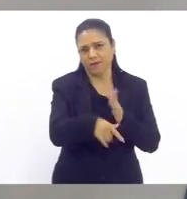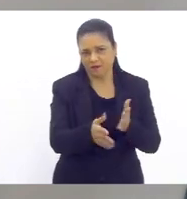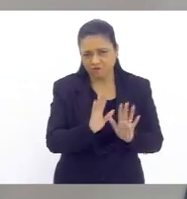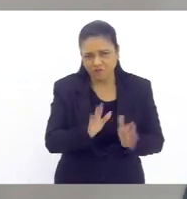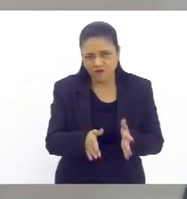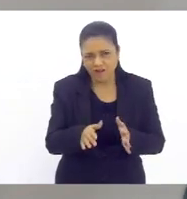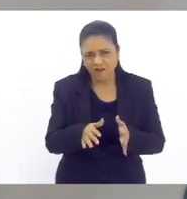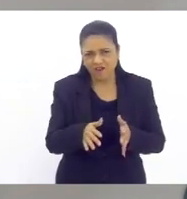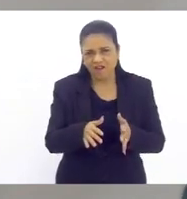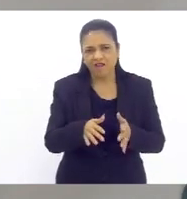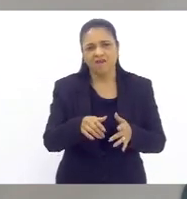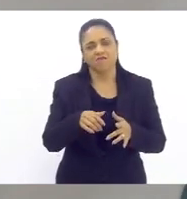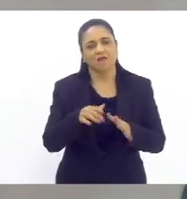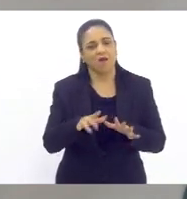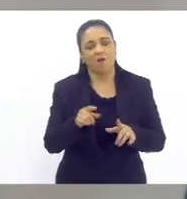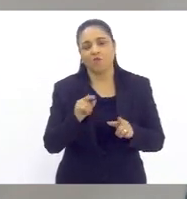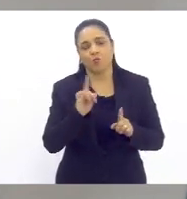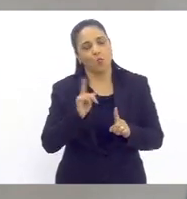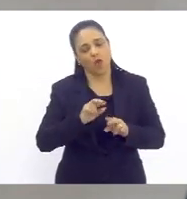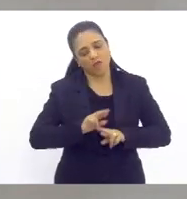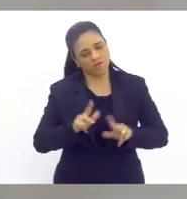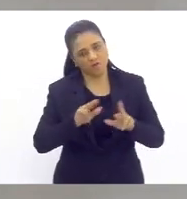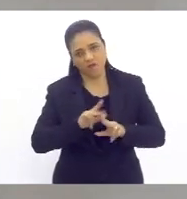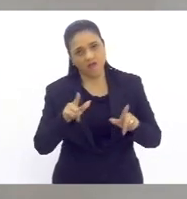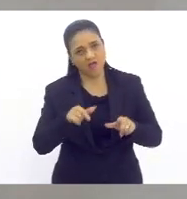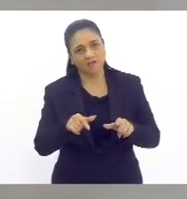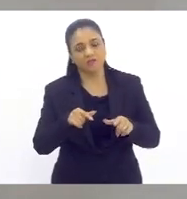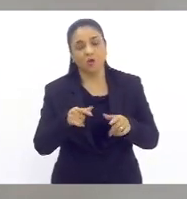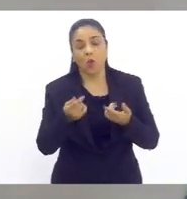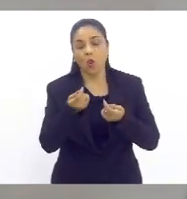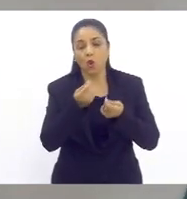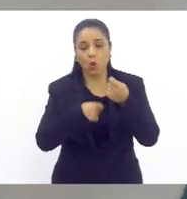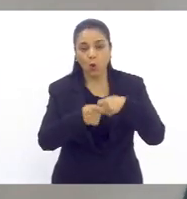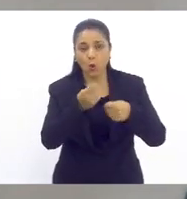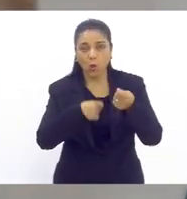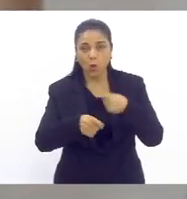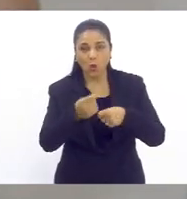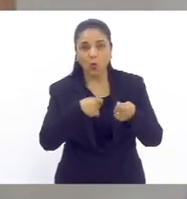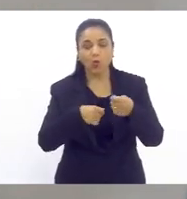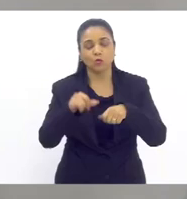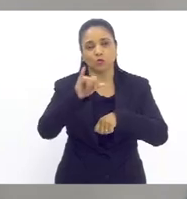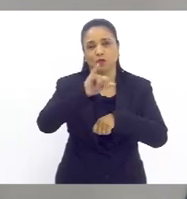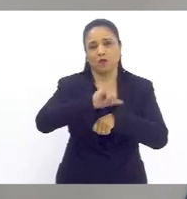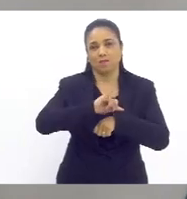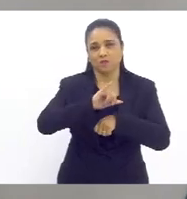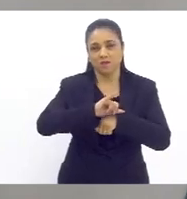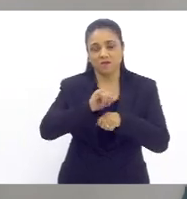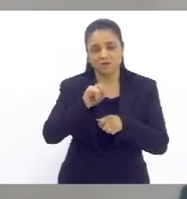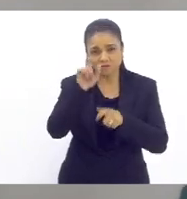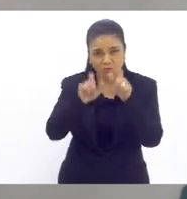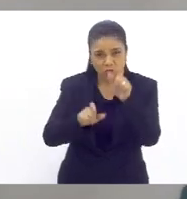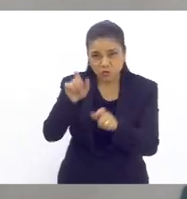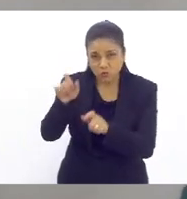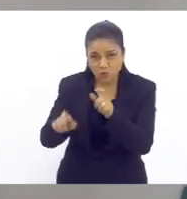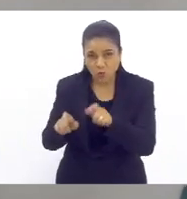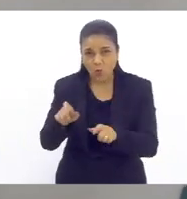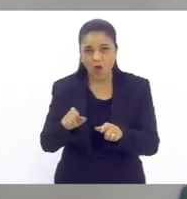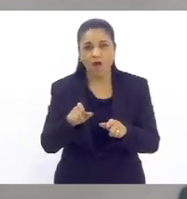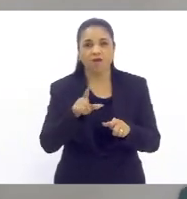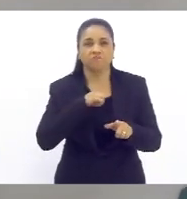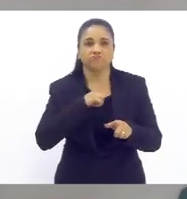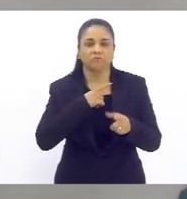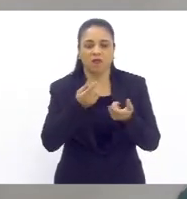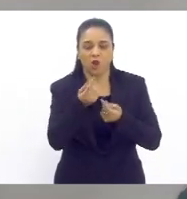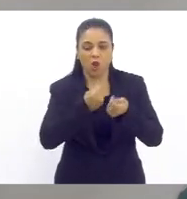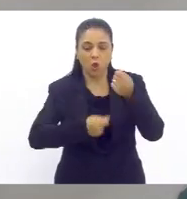cortina de fumaça que estabelece para manter o lucro né dos grandes capitalistas do grande do do grande lucro